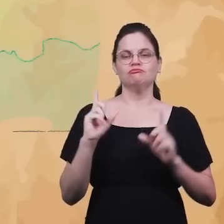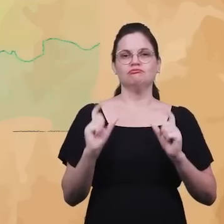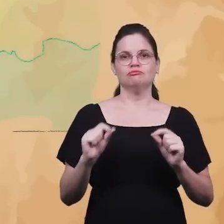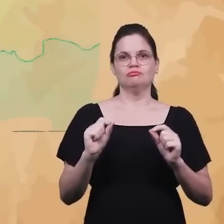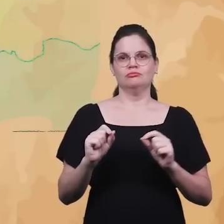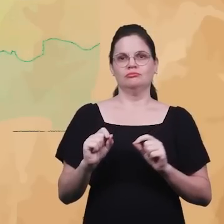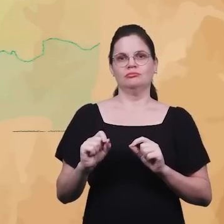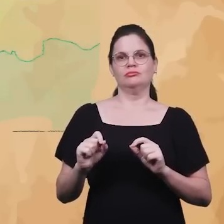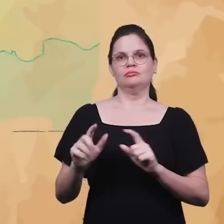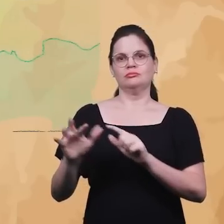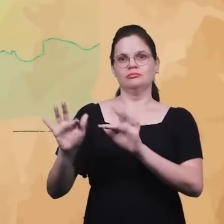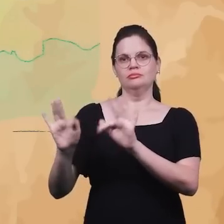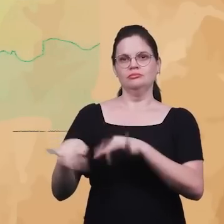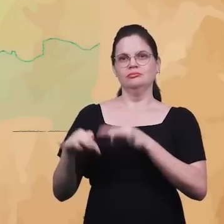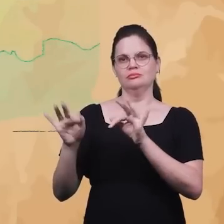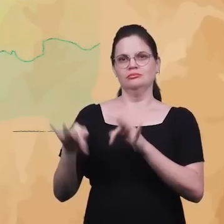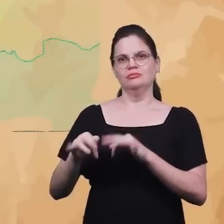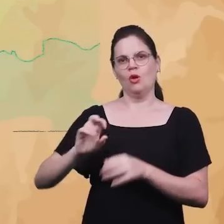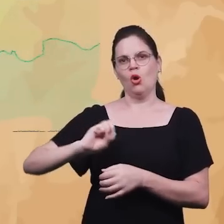dos feudos.